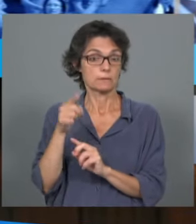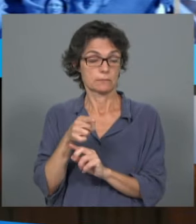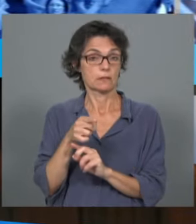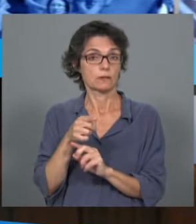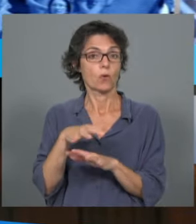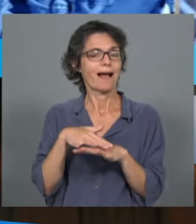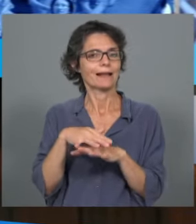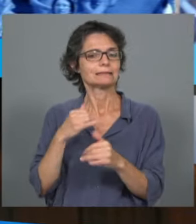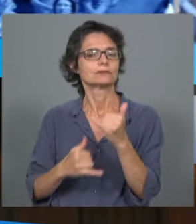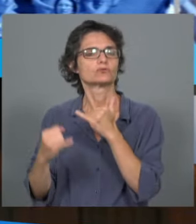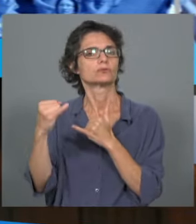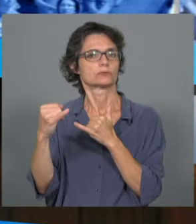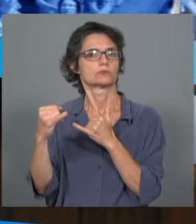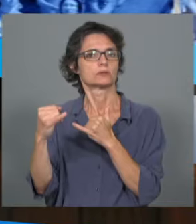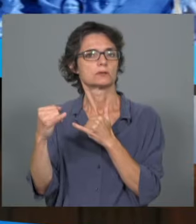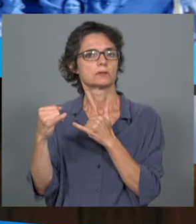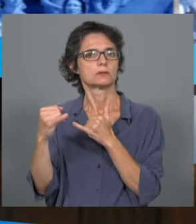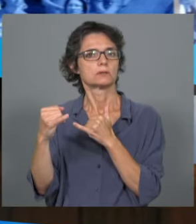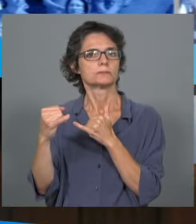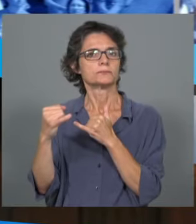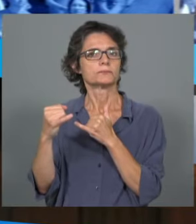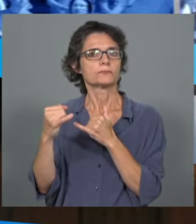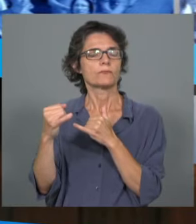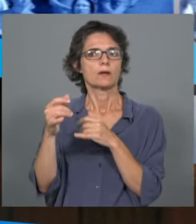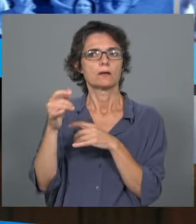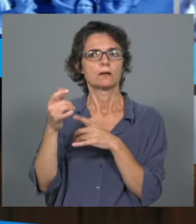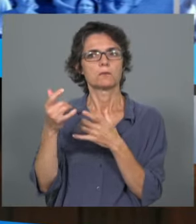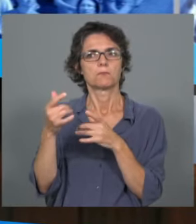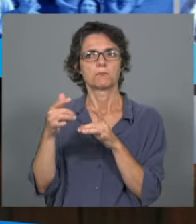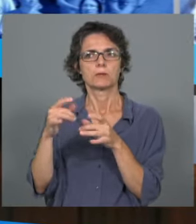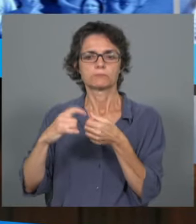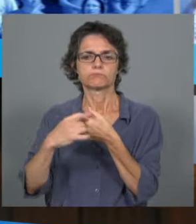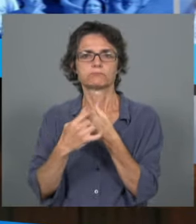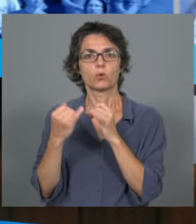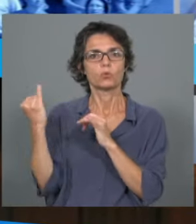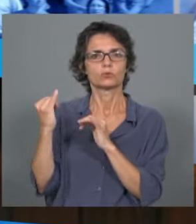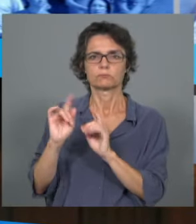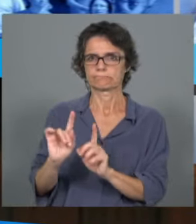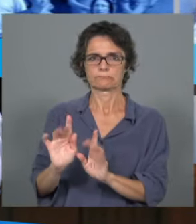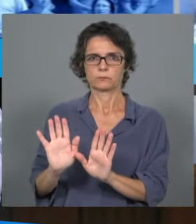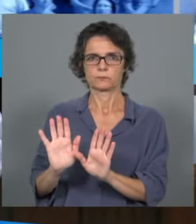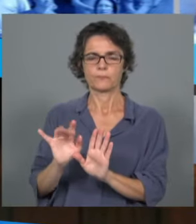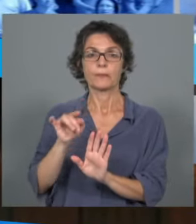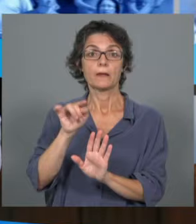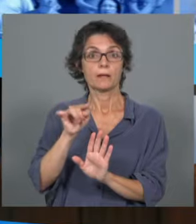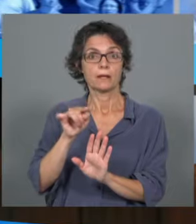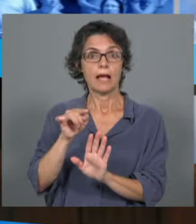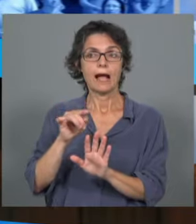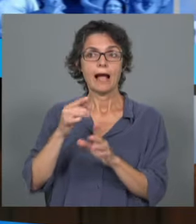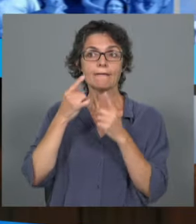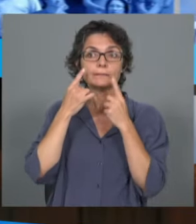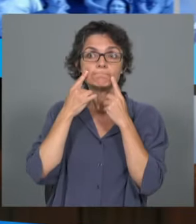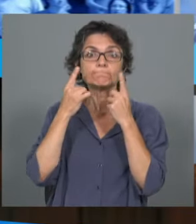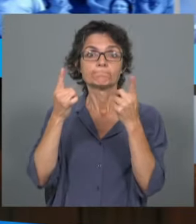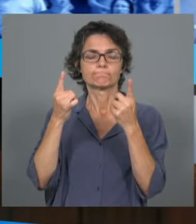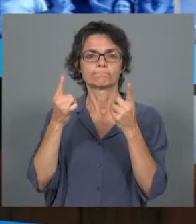substitua aos vários membros particulares ou institucionais que fazem parte dela e, portanto, há um conjunto grande de iniciativas